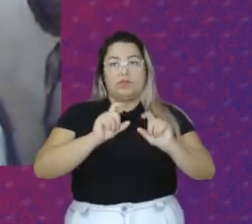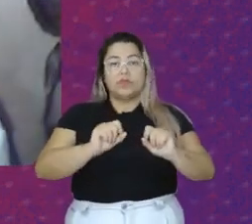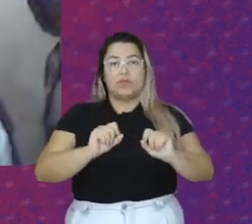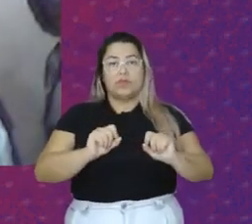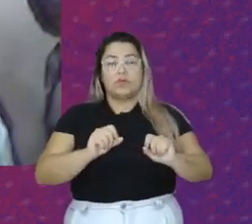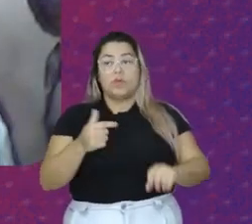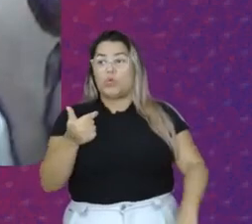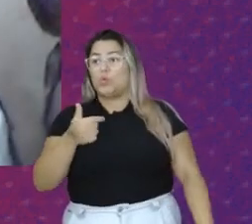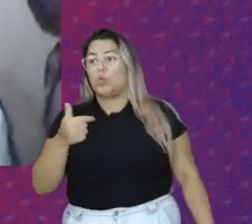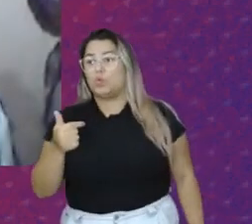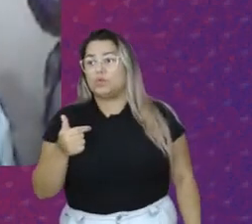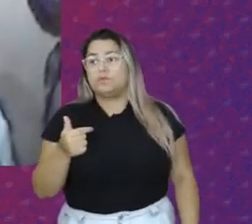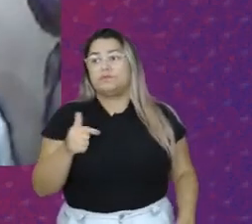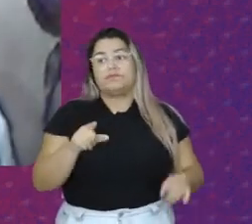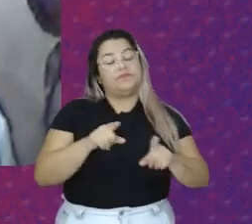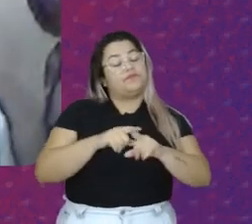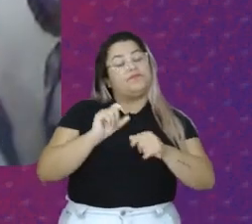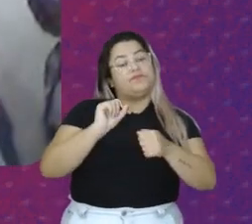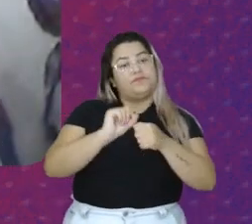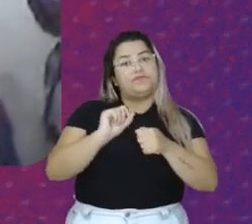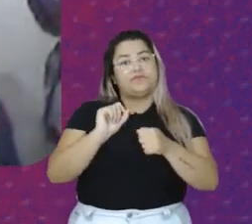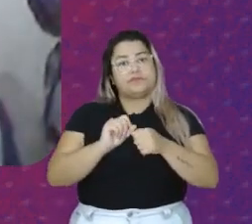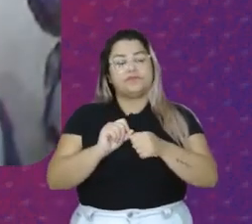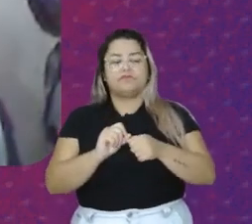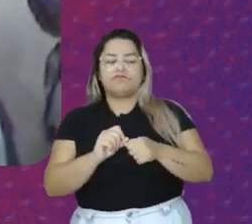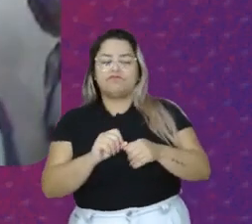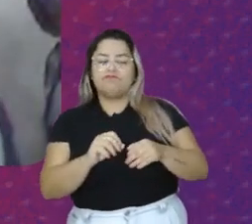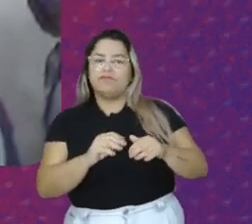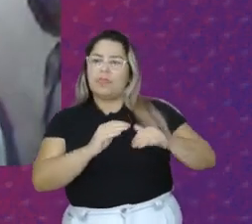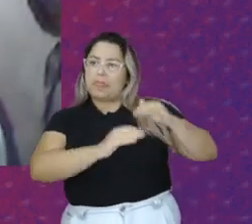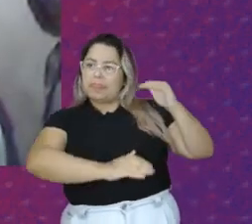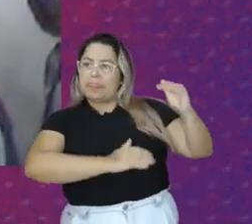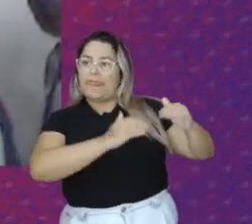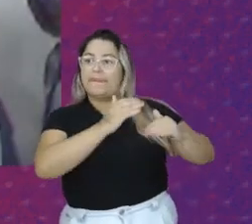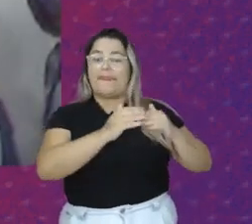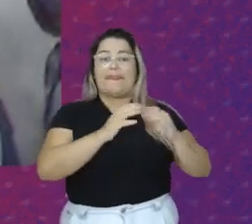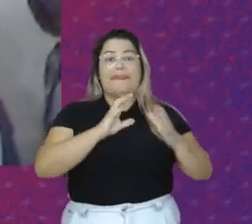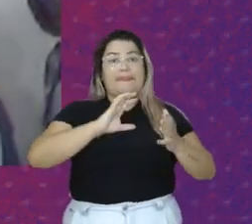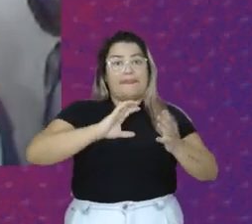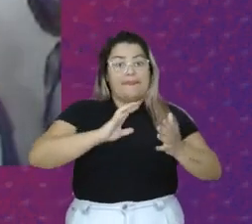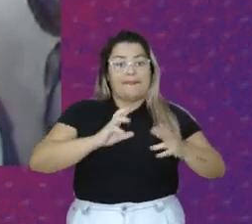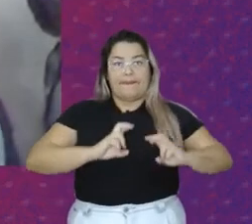segundo turno, nos faz aumentar a nossa bancada